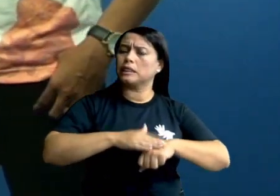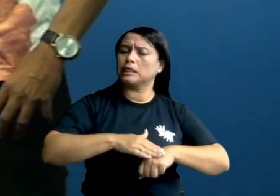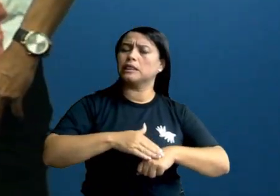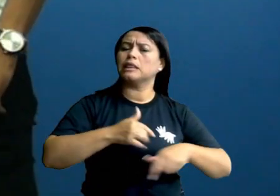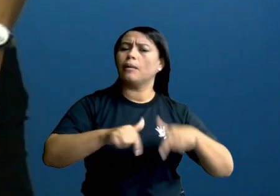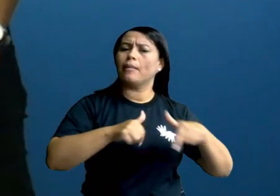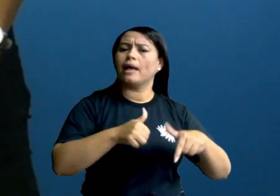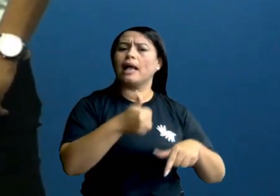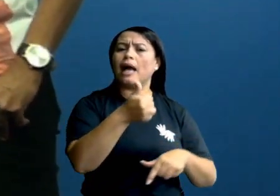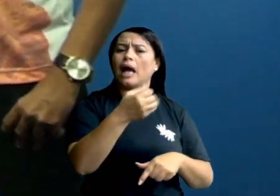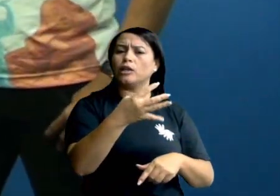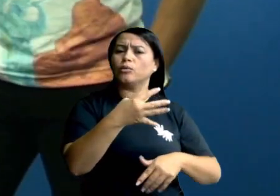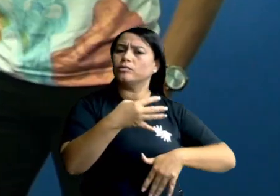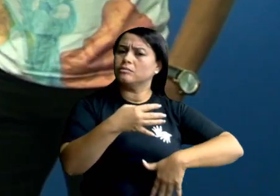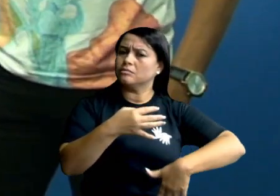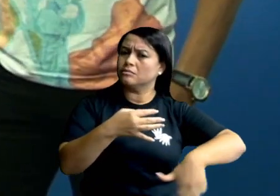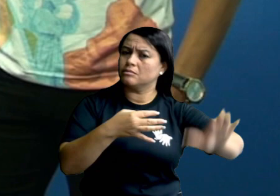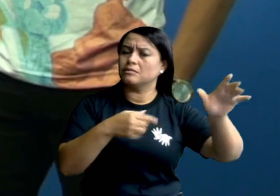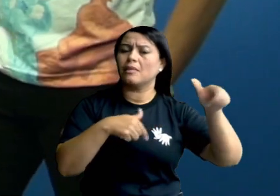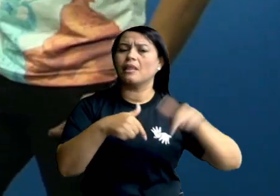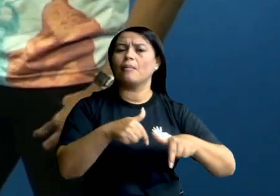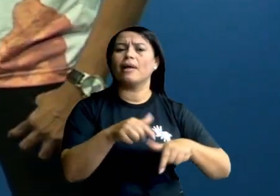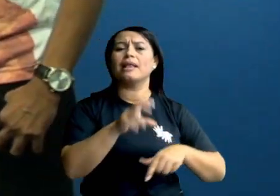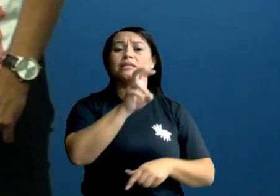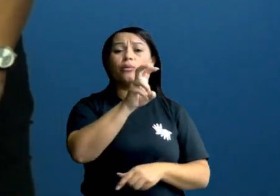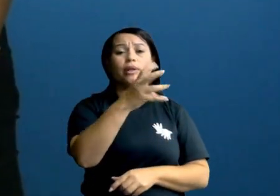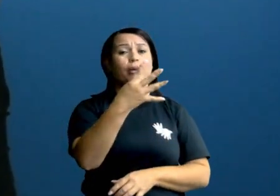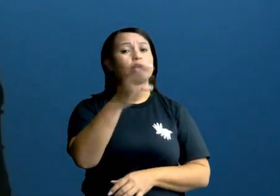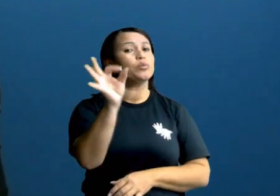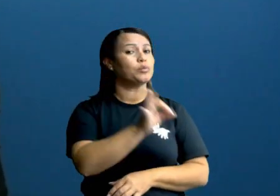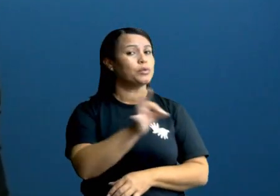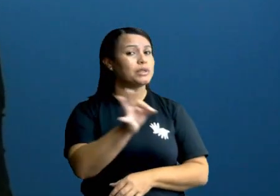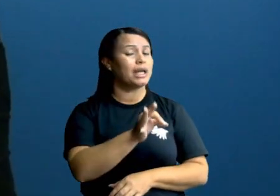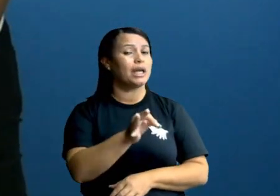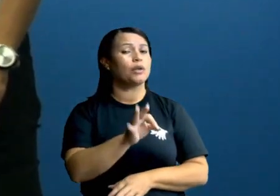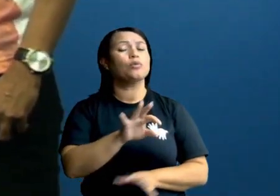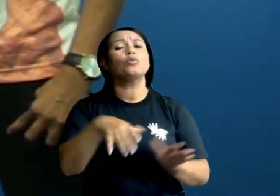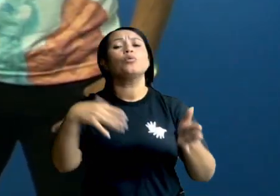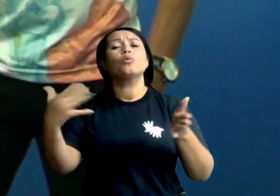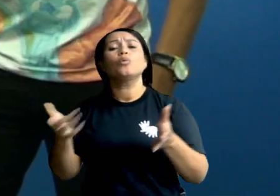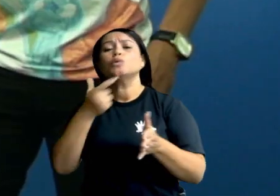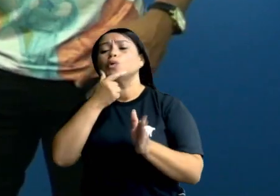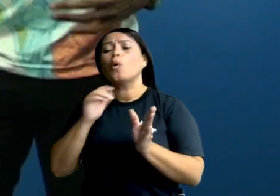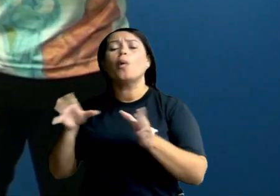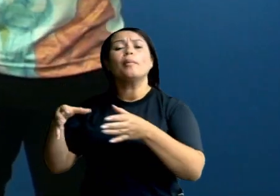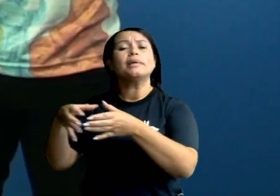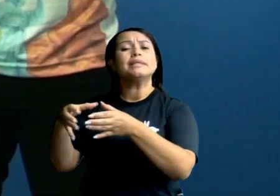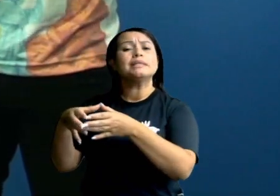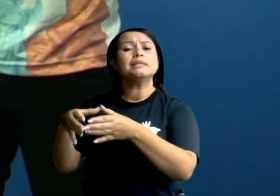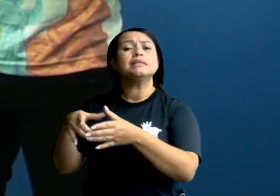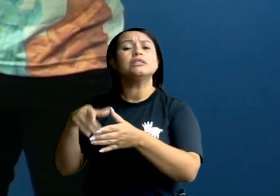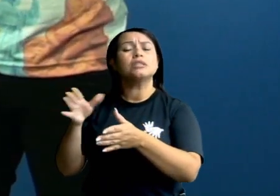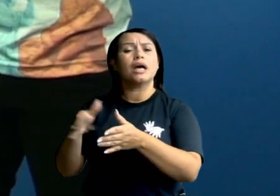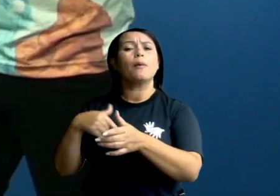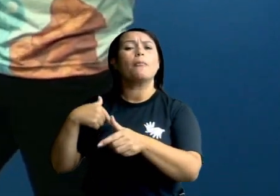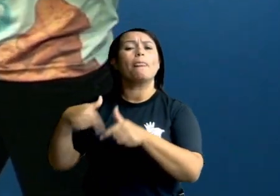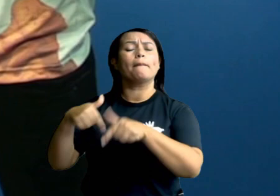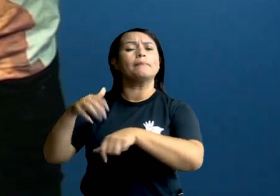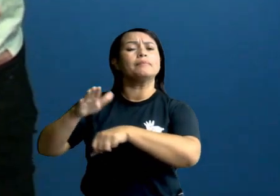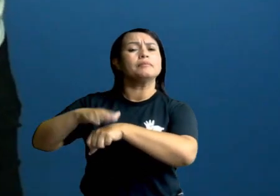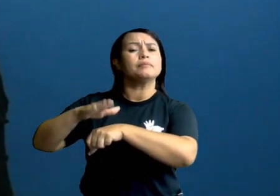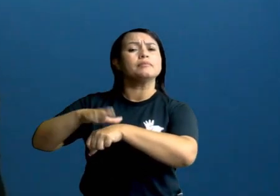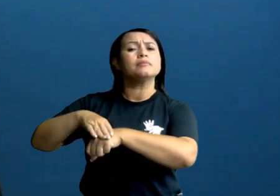14, trabalham, né, 54%. Enquanto, no caso dos homens, daqueles que estão aptos a